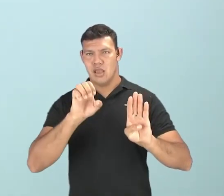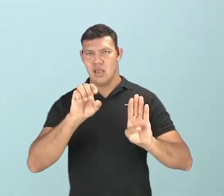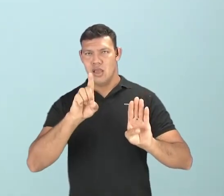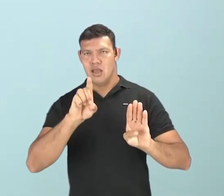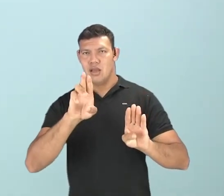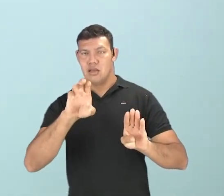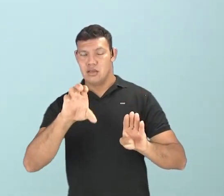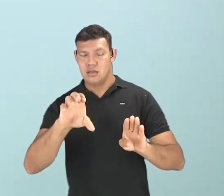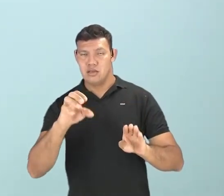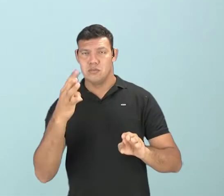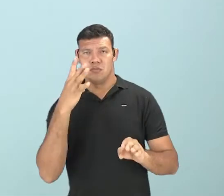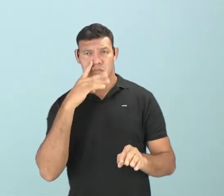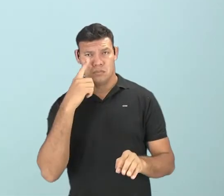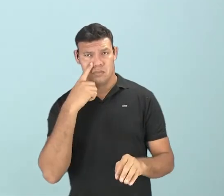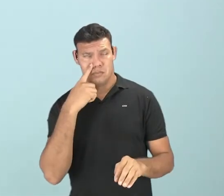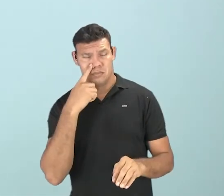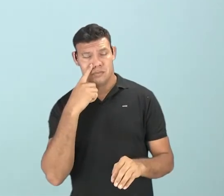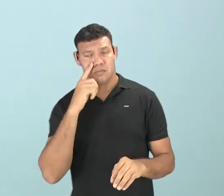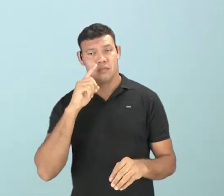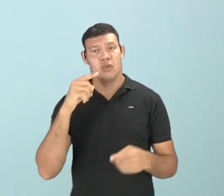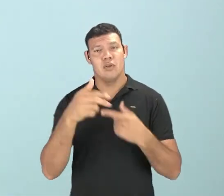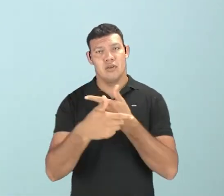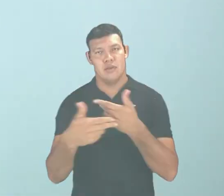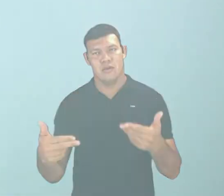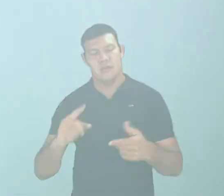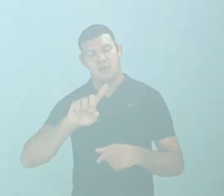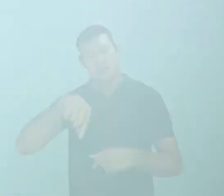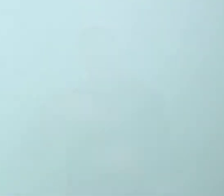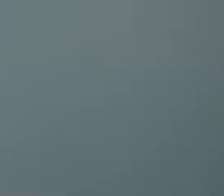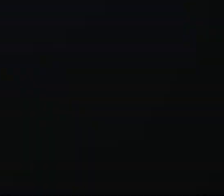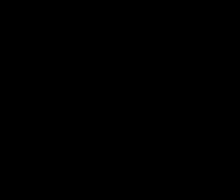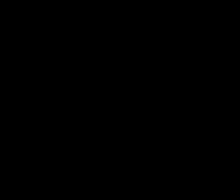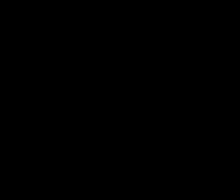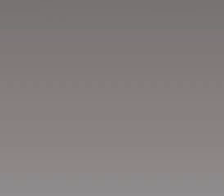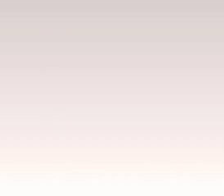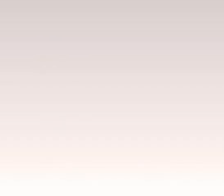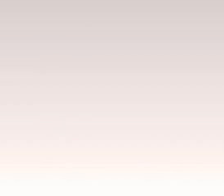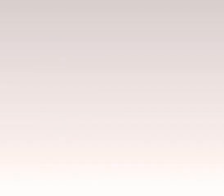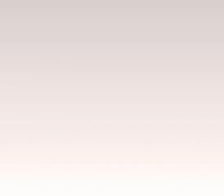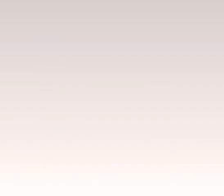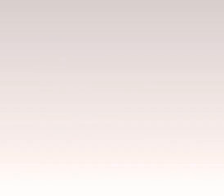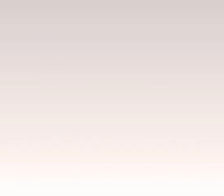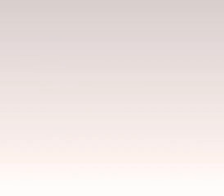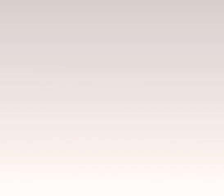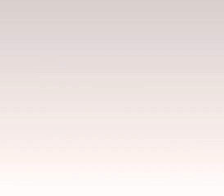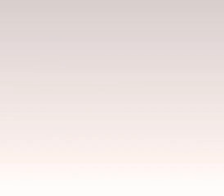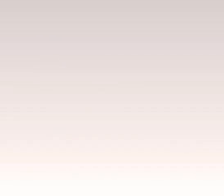no nosso material e muito obrigado, até a próxima.